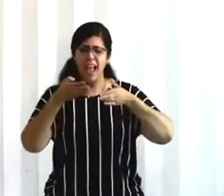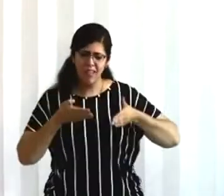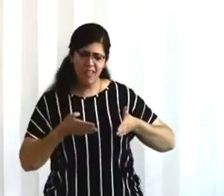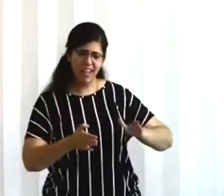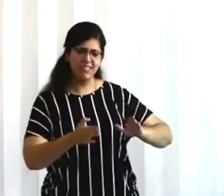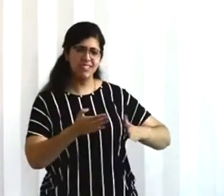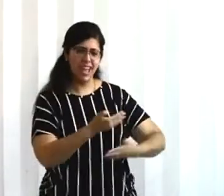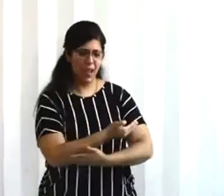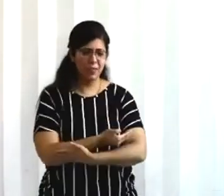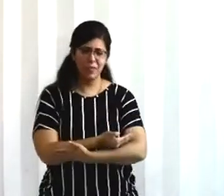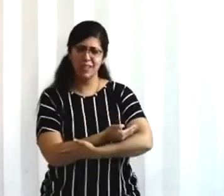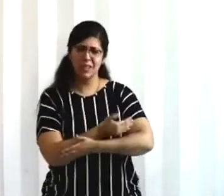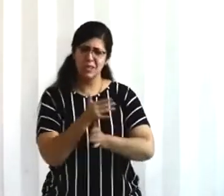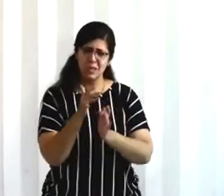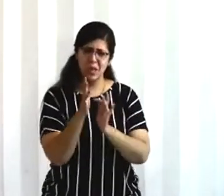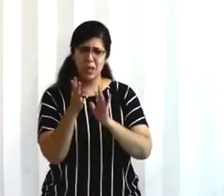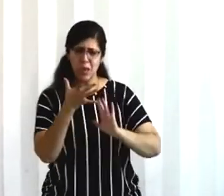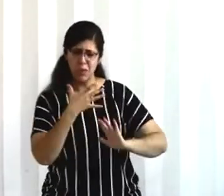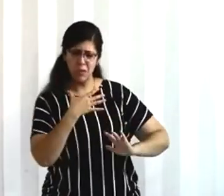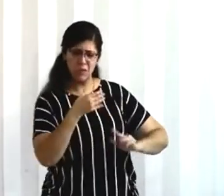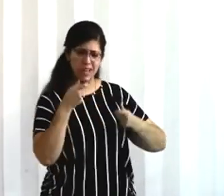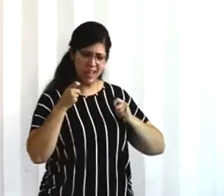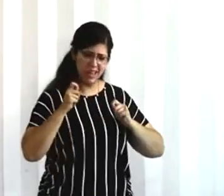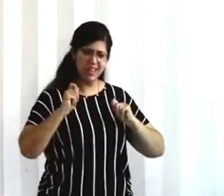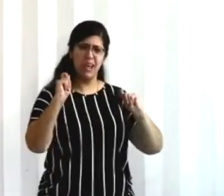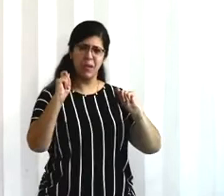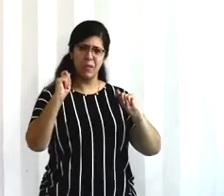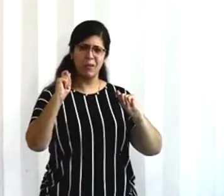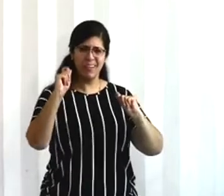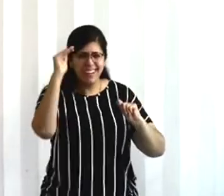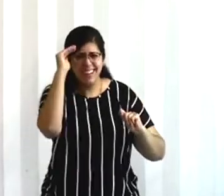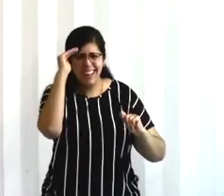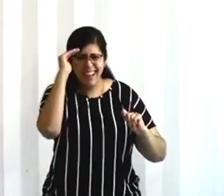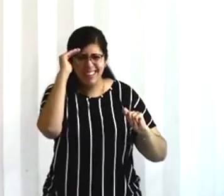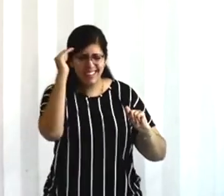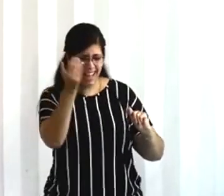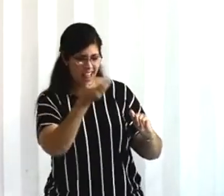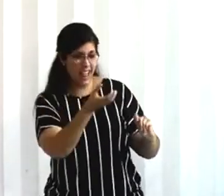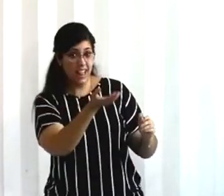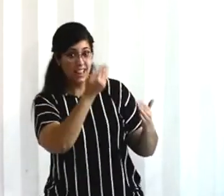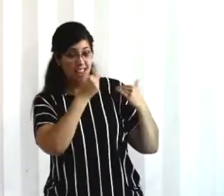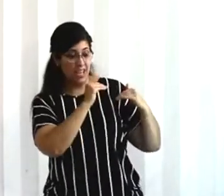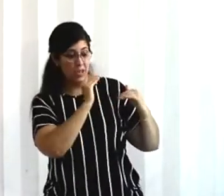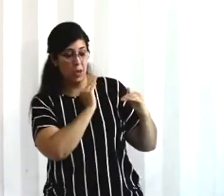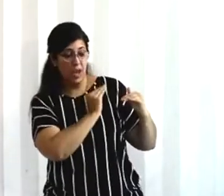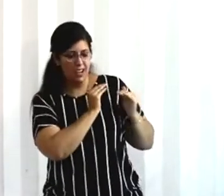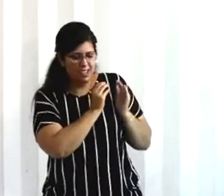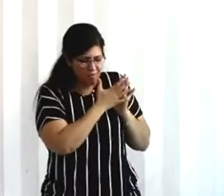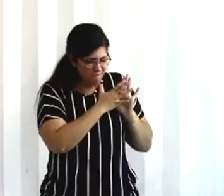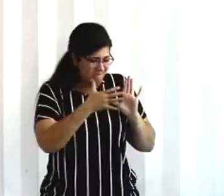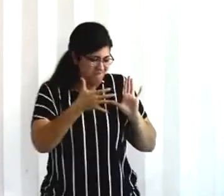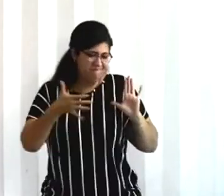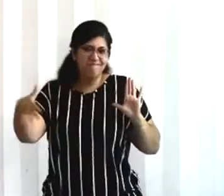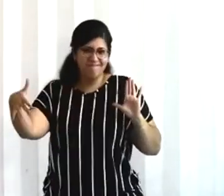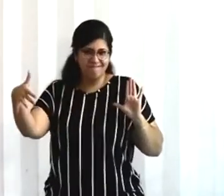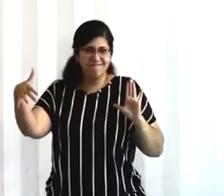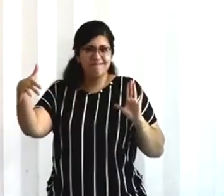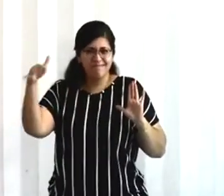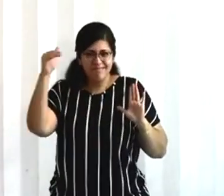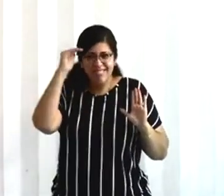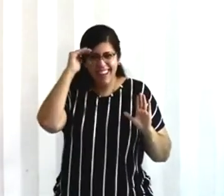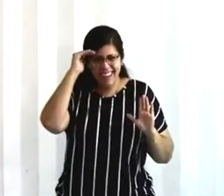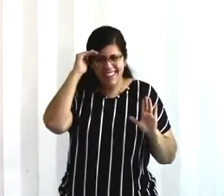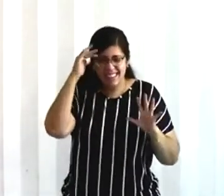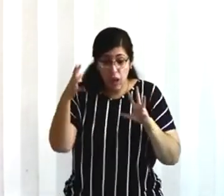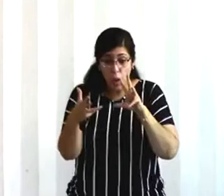se nos deu, e agora nós temos essa luz irradiando em nosso coração, e podemos sim brilhar neste mundo